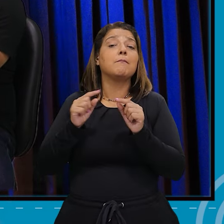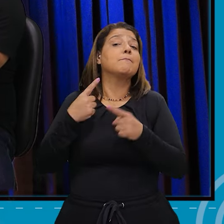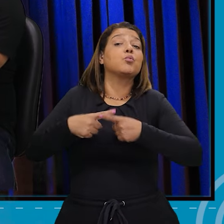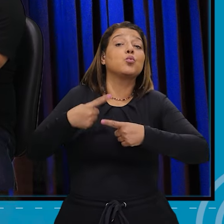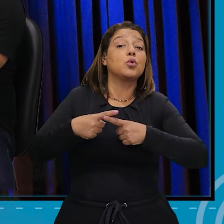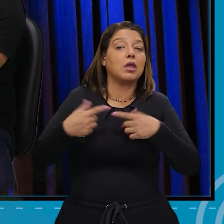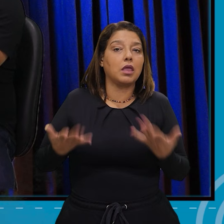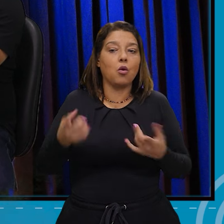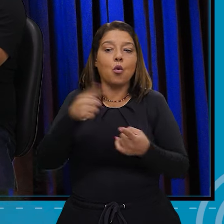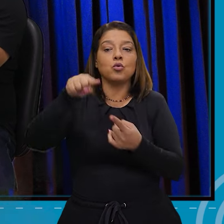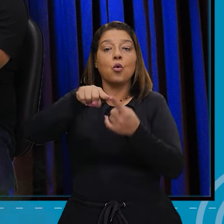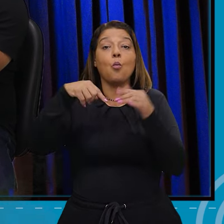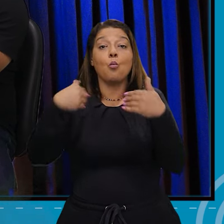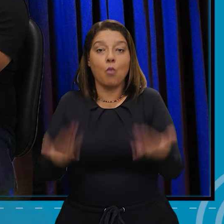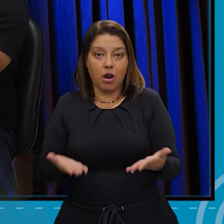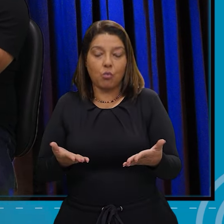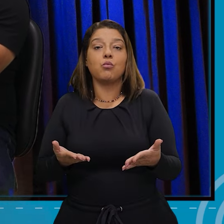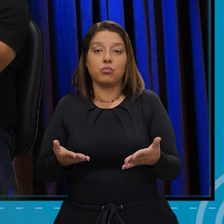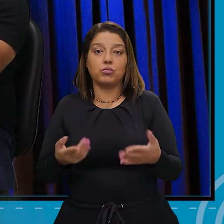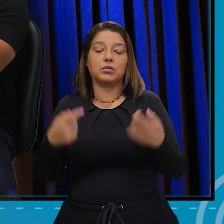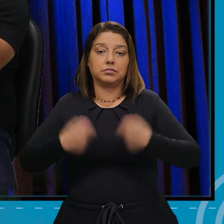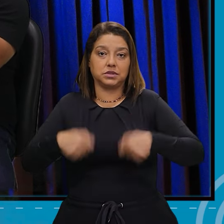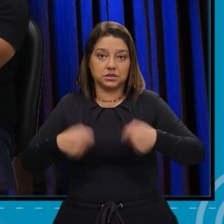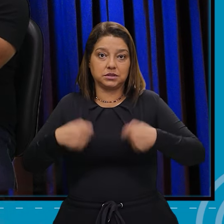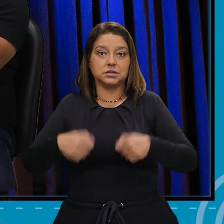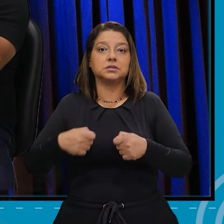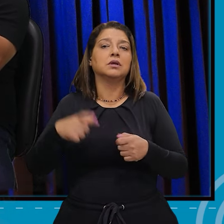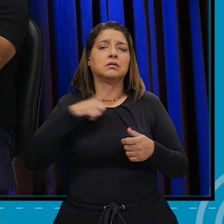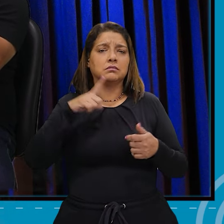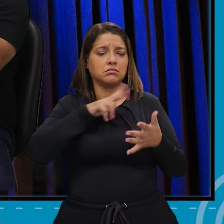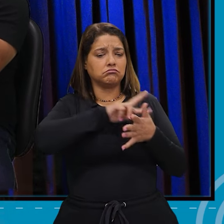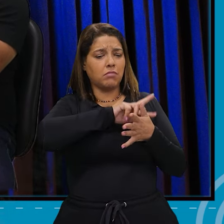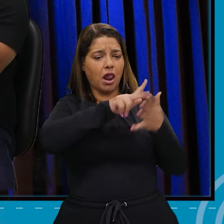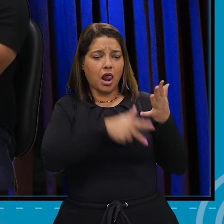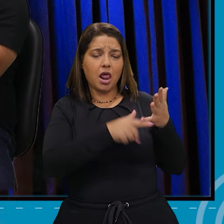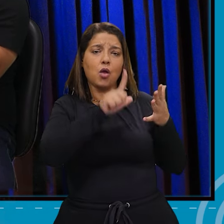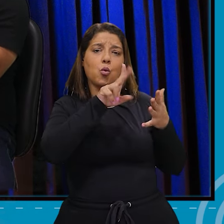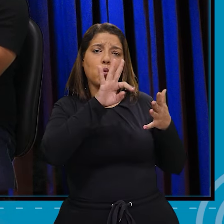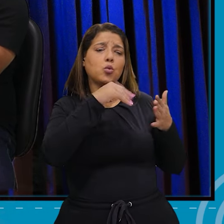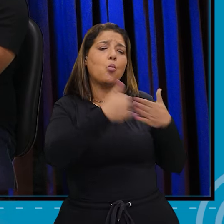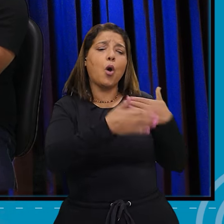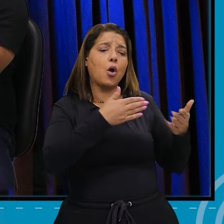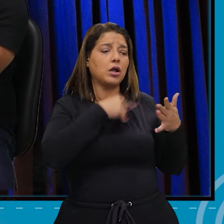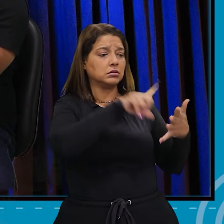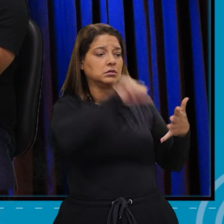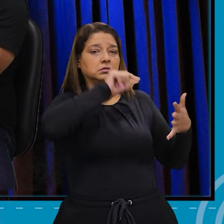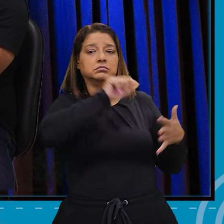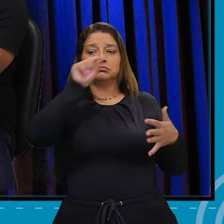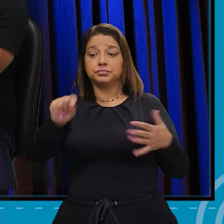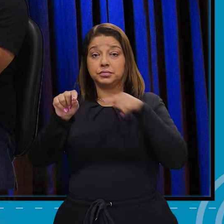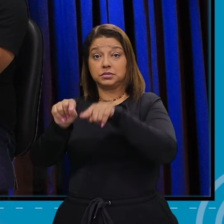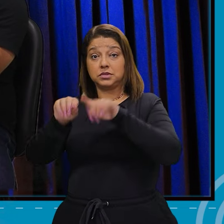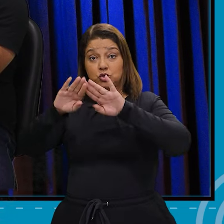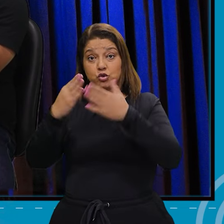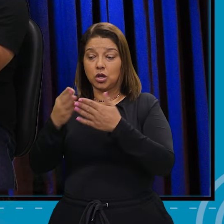por que eu estou colocando, para que serve, em que sentido colocar qualquer desenvolvimento de luta dentro